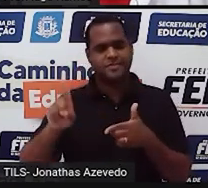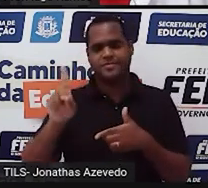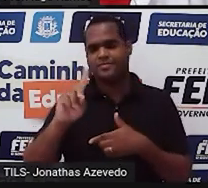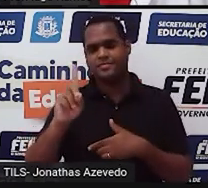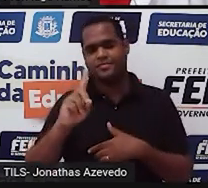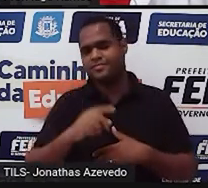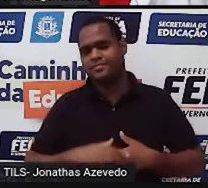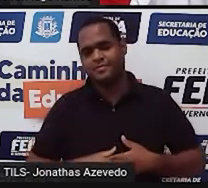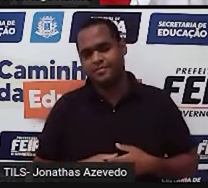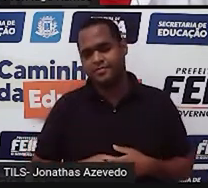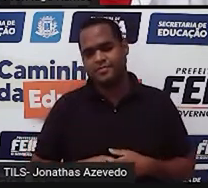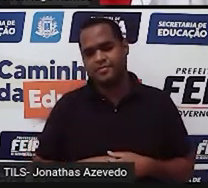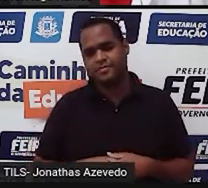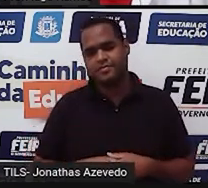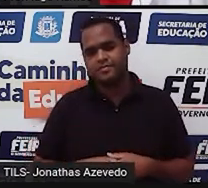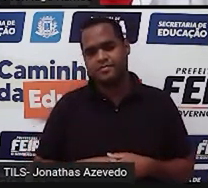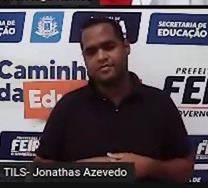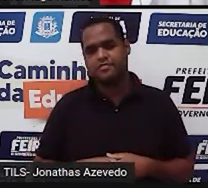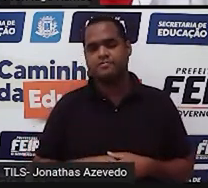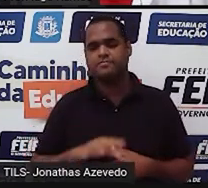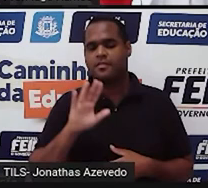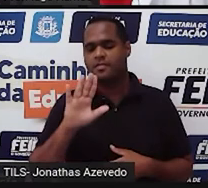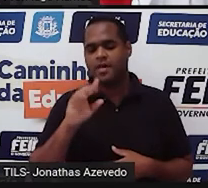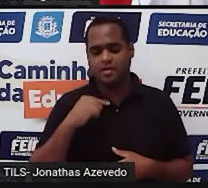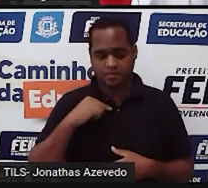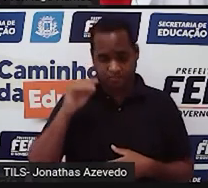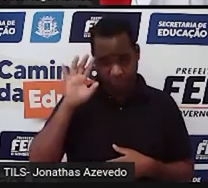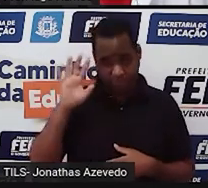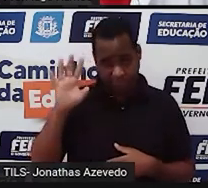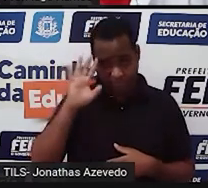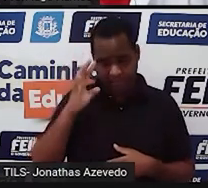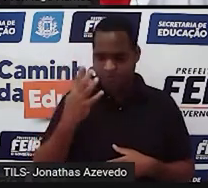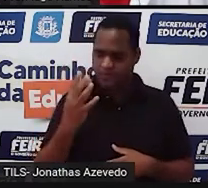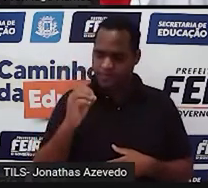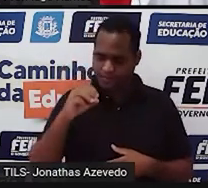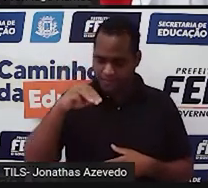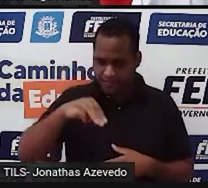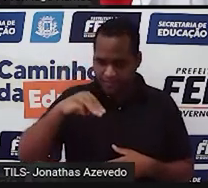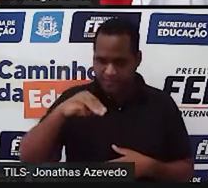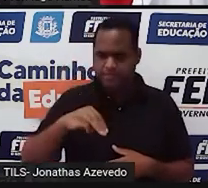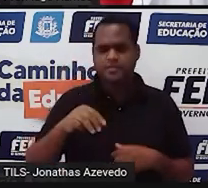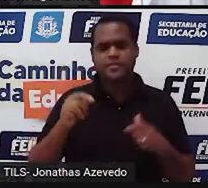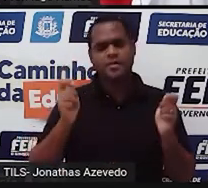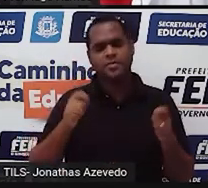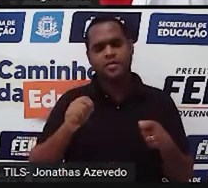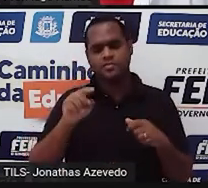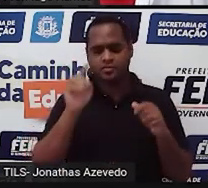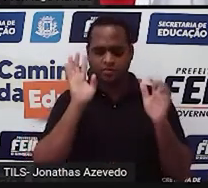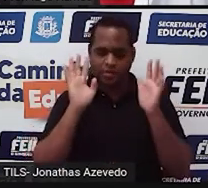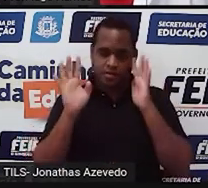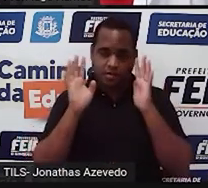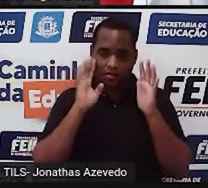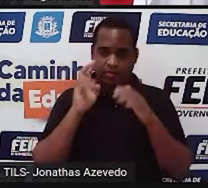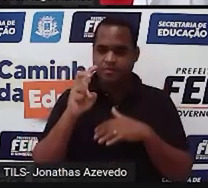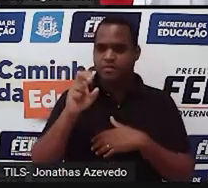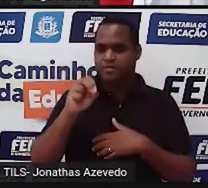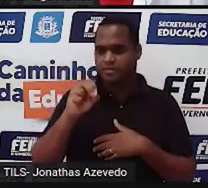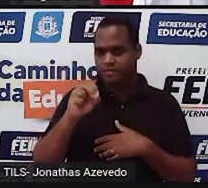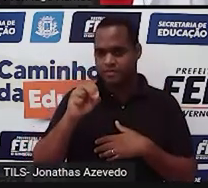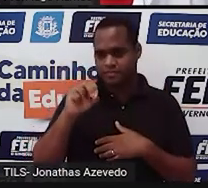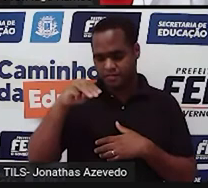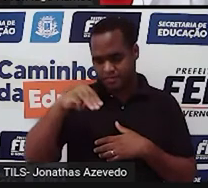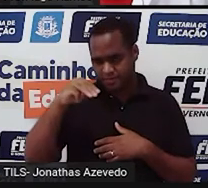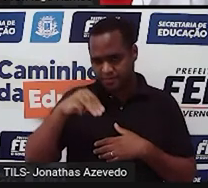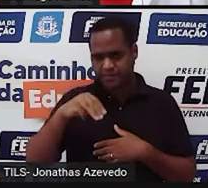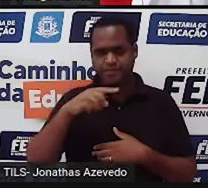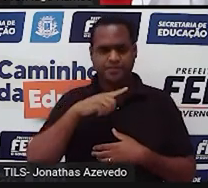tá bom mas eu pensei com 40 metros né você poderia pensar com 50 metros poderia